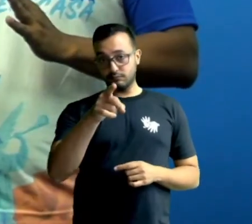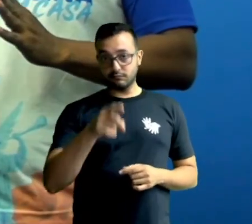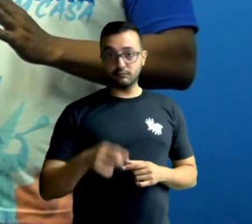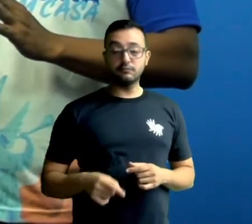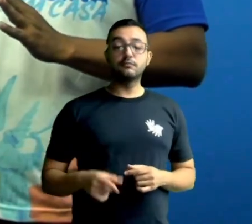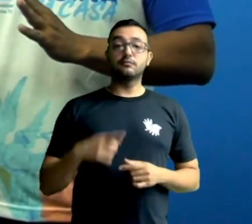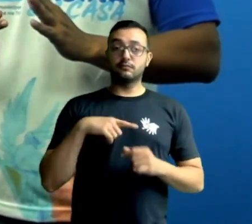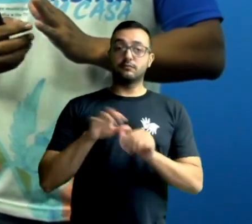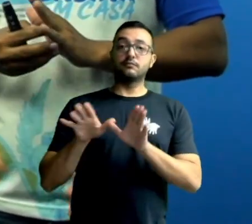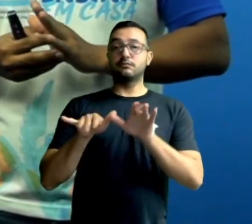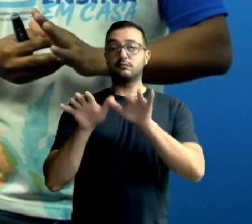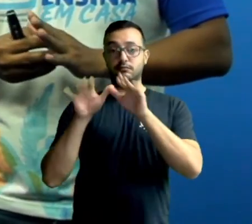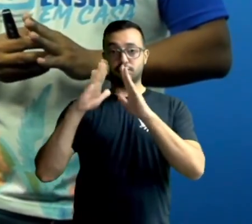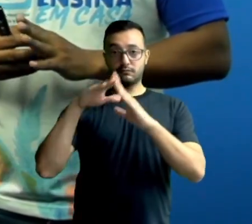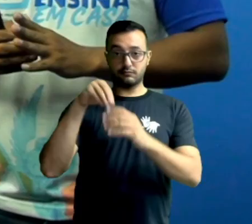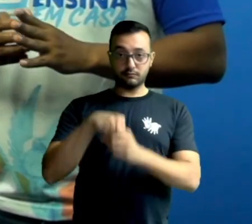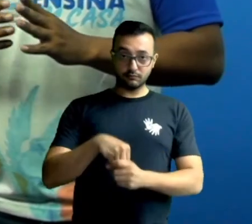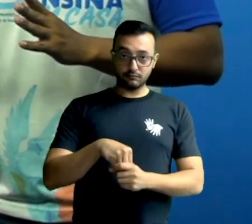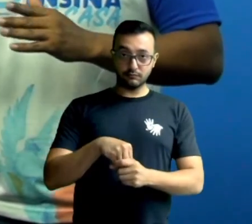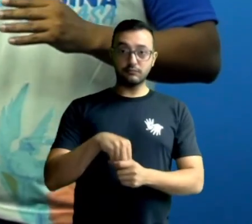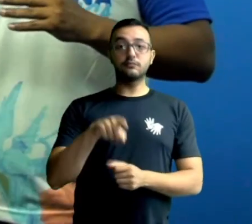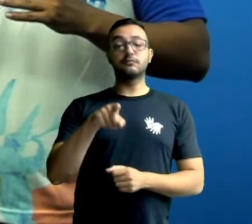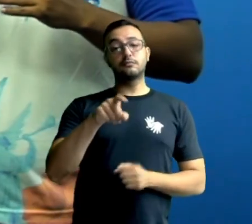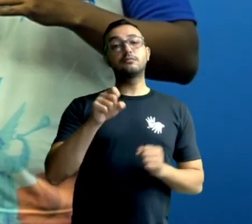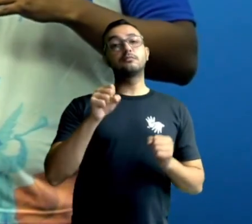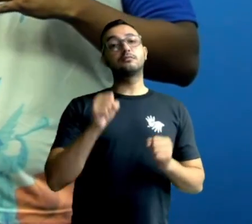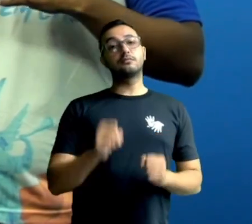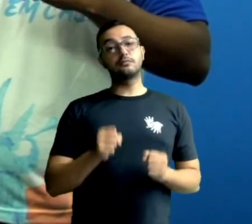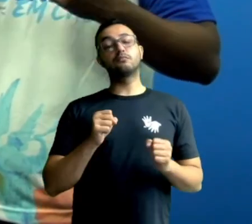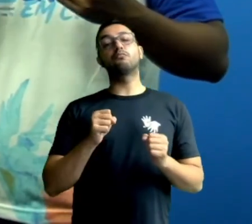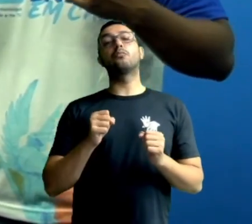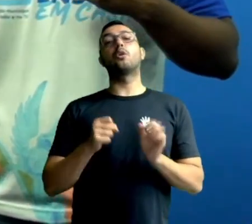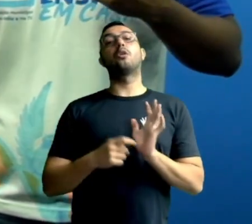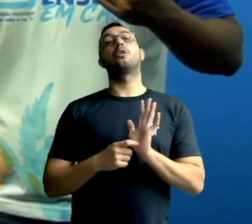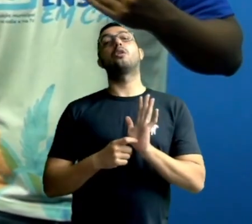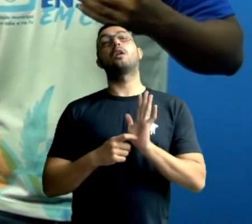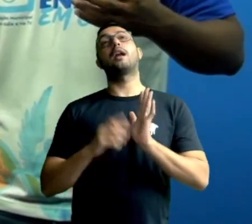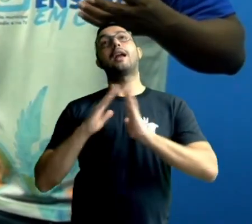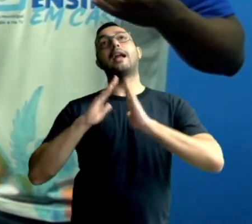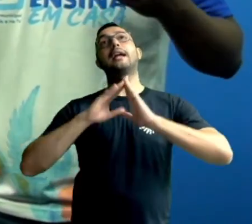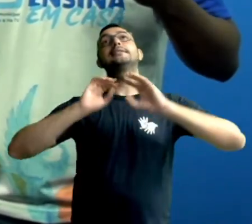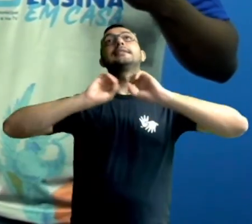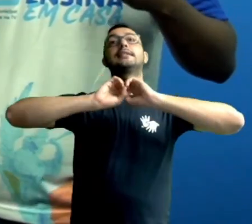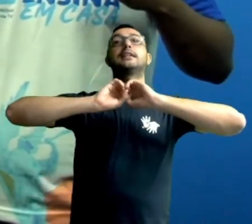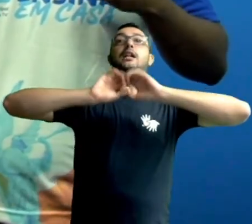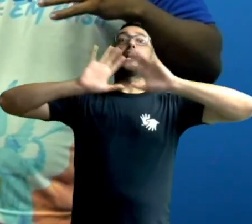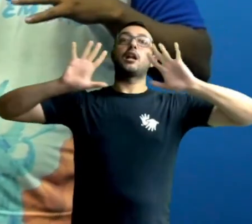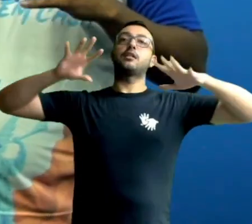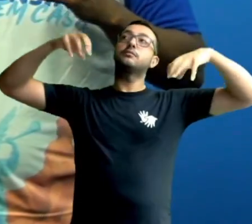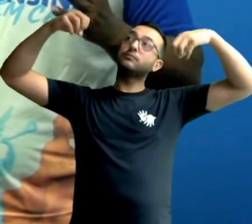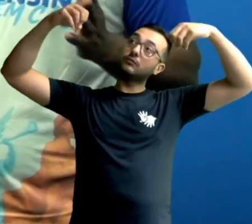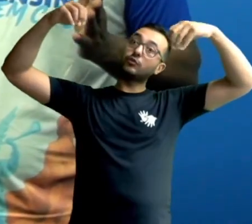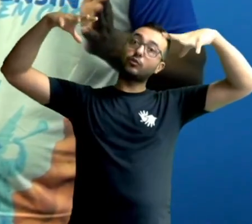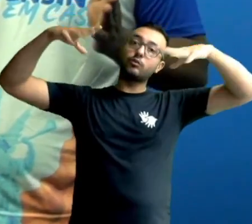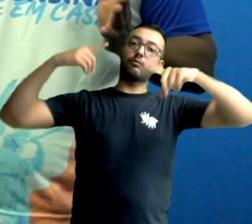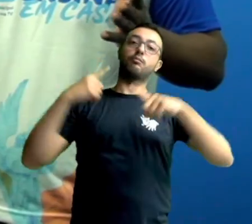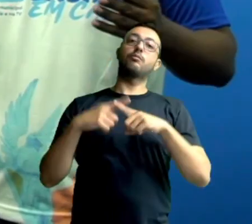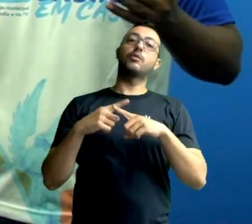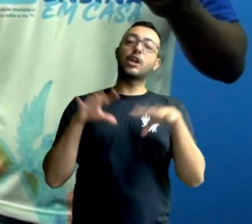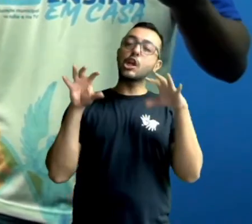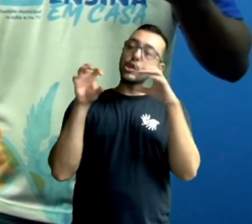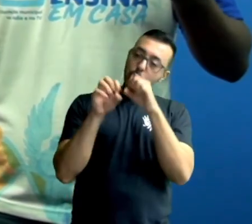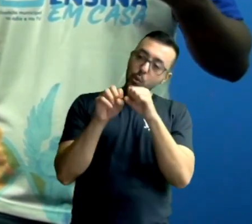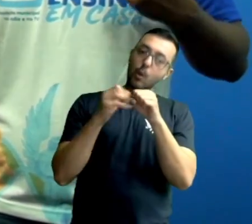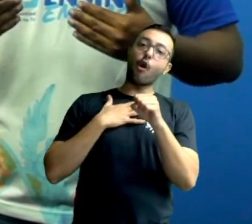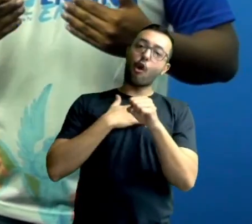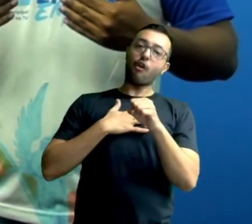tiver morcegos em sua residência, procure deixar o mais claro possível a sua residência para que a luminosidade afaste esses morcegos.